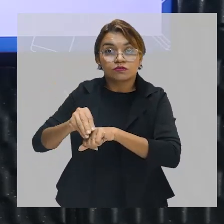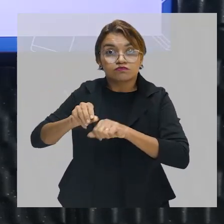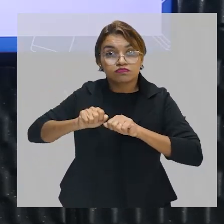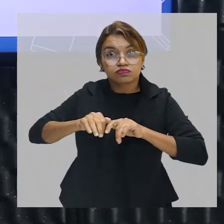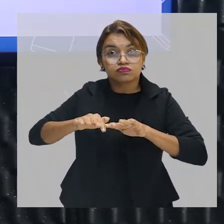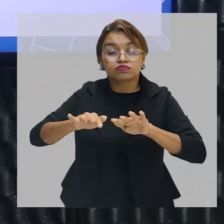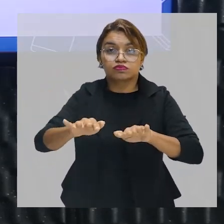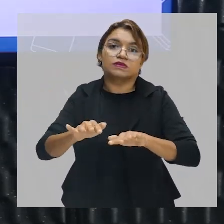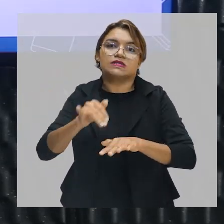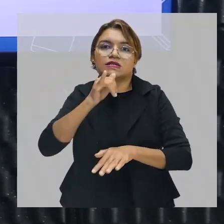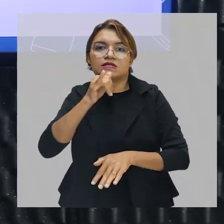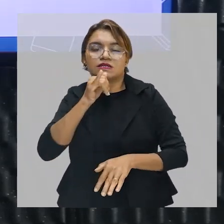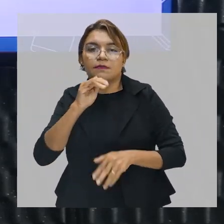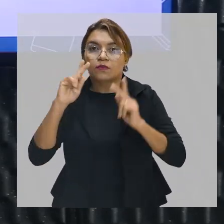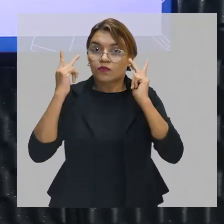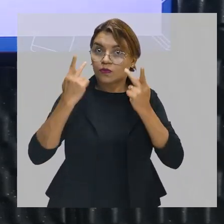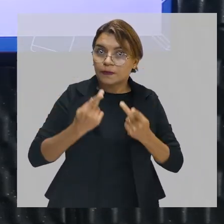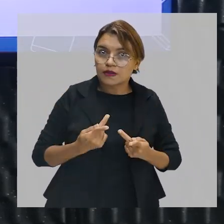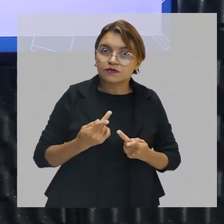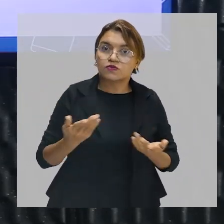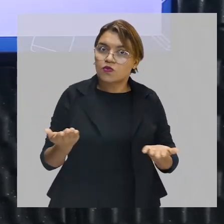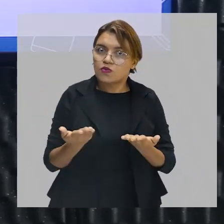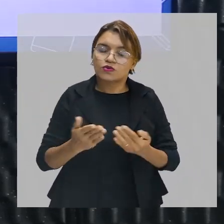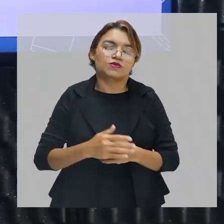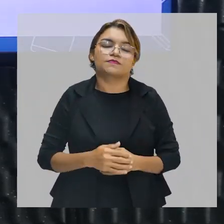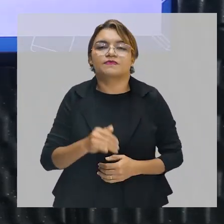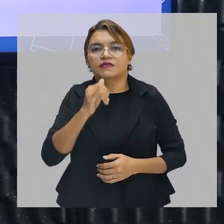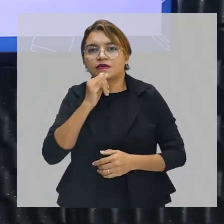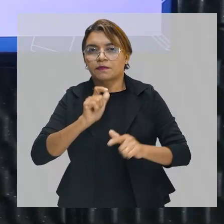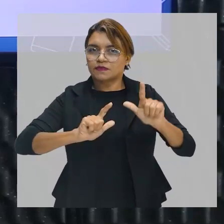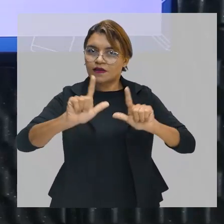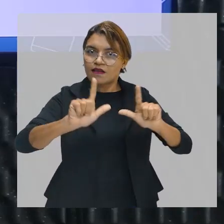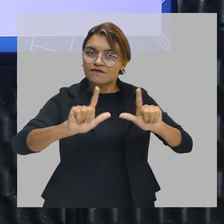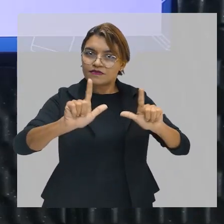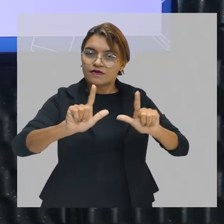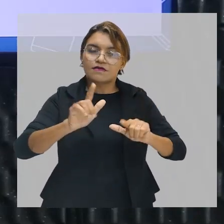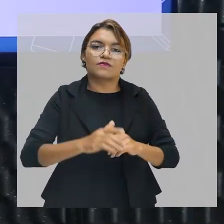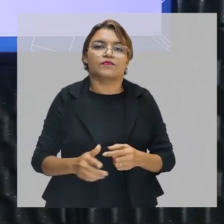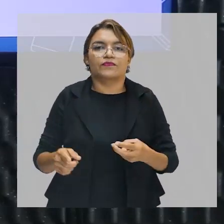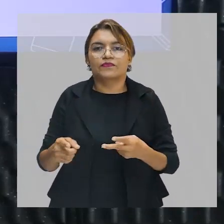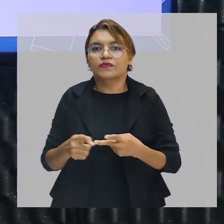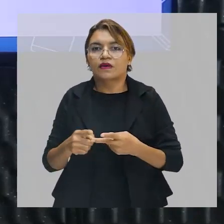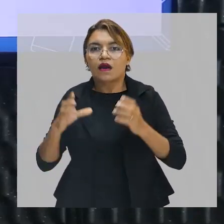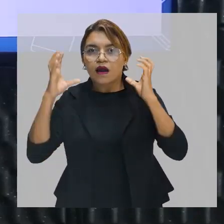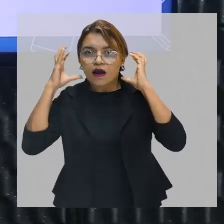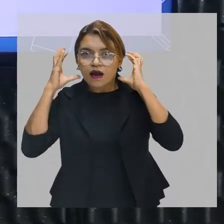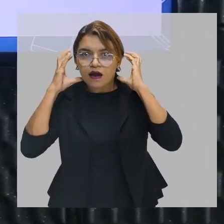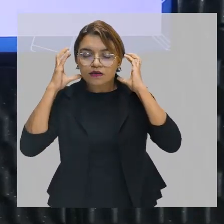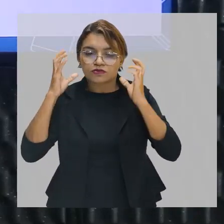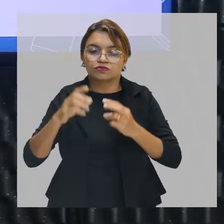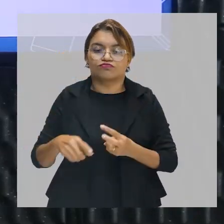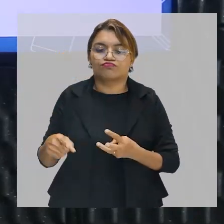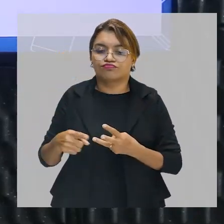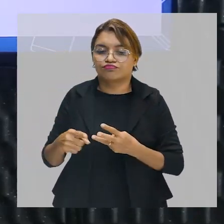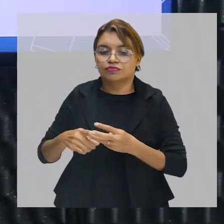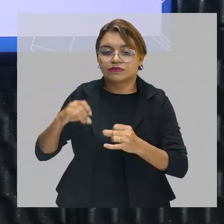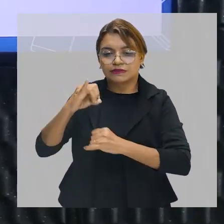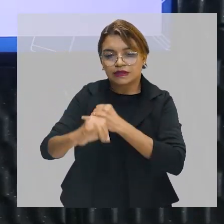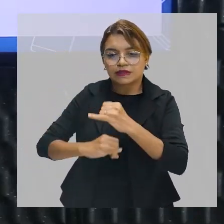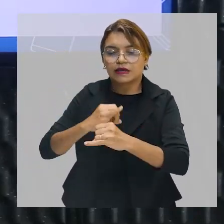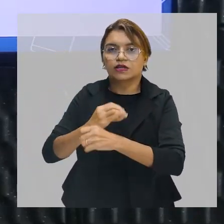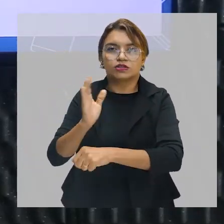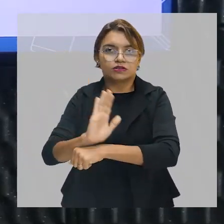entre os seres humanos na atualidade. Por exemplo, a televisão, o rádio, a internet, o cinema,